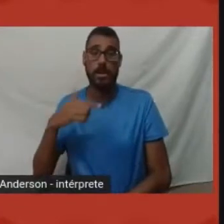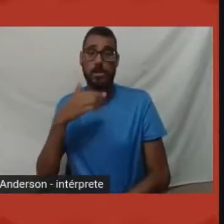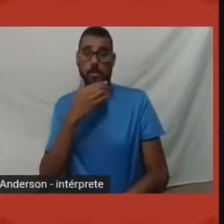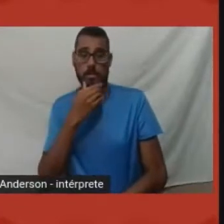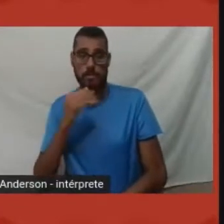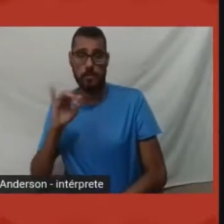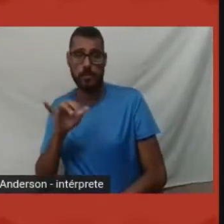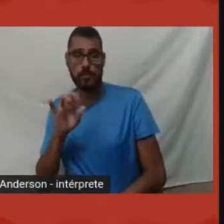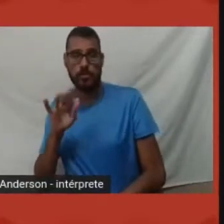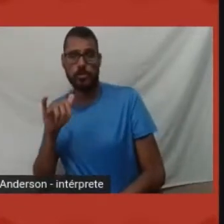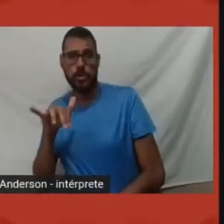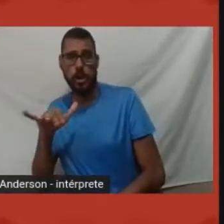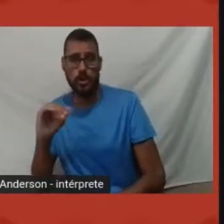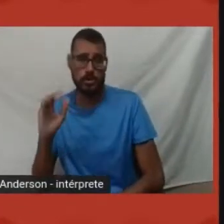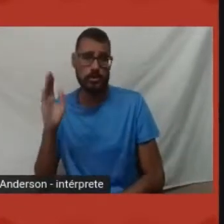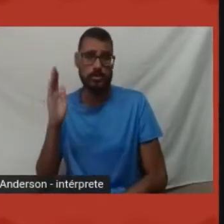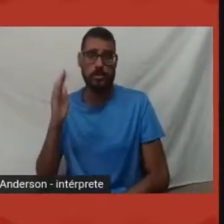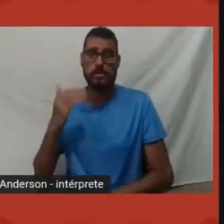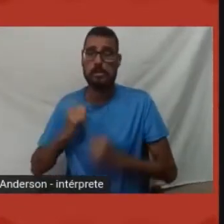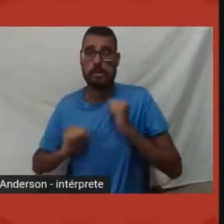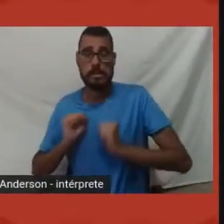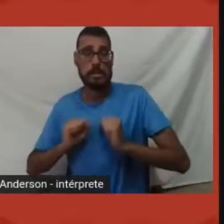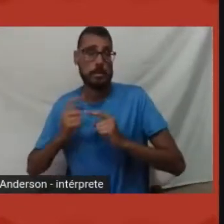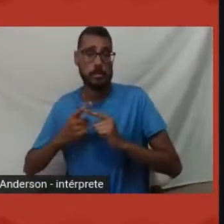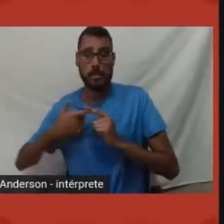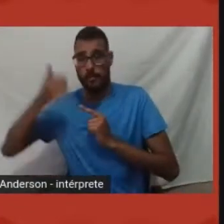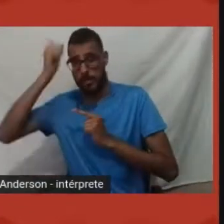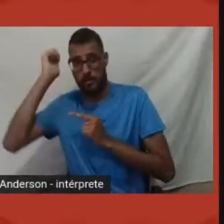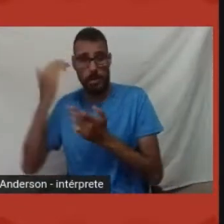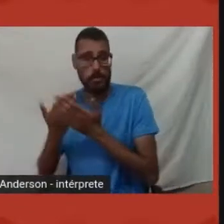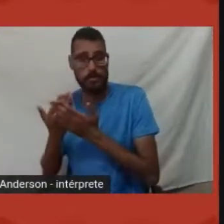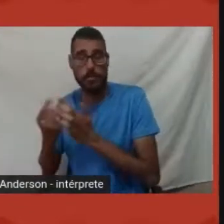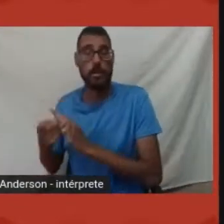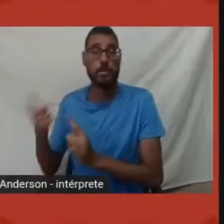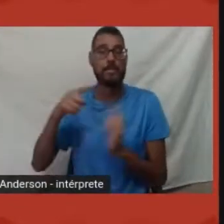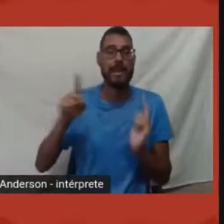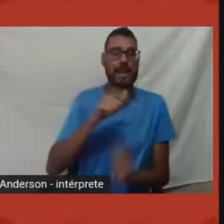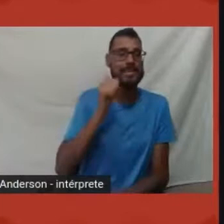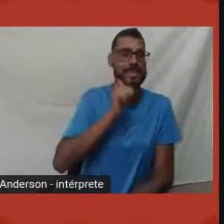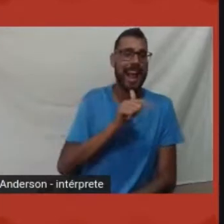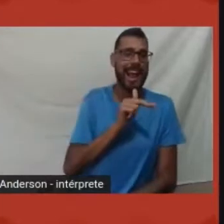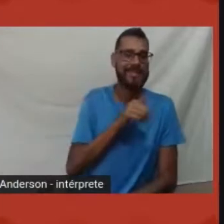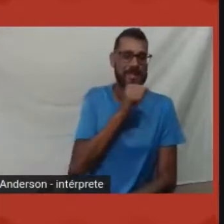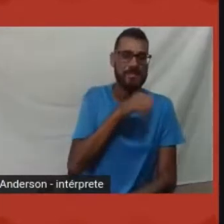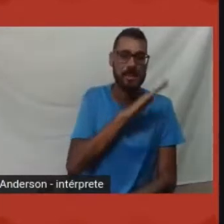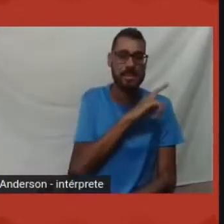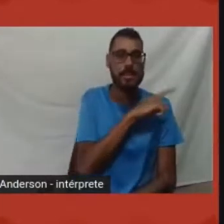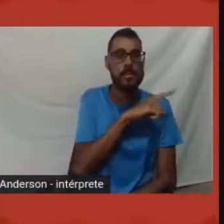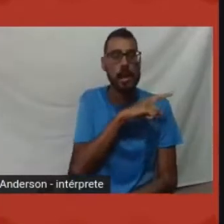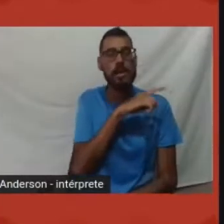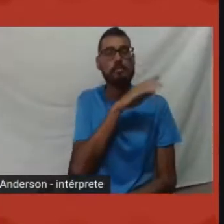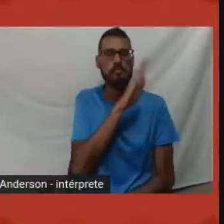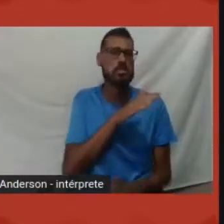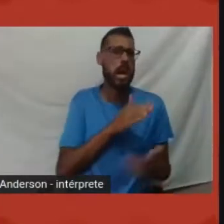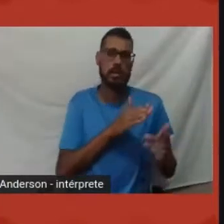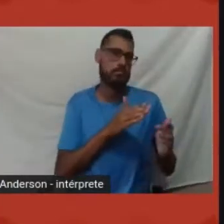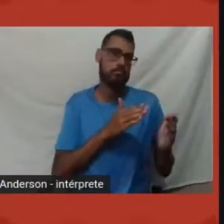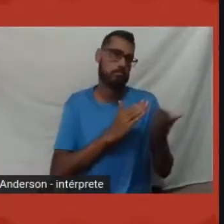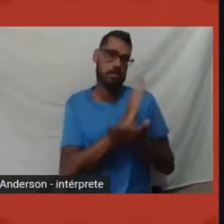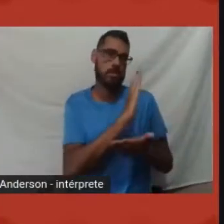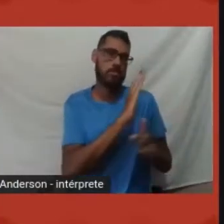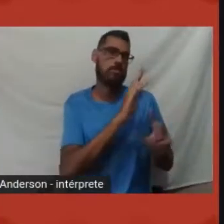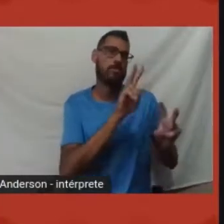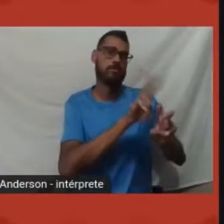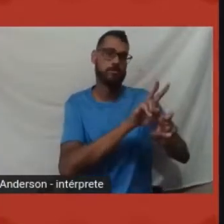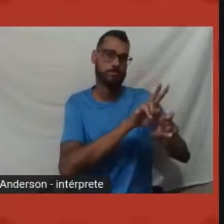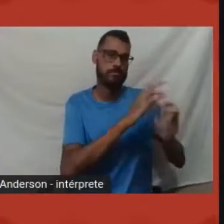mais velha, já passou por isso. É estudante de medicina veterinária. Então, sabe bem como essa fase pode ser